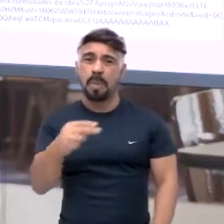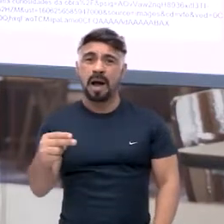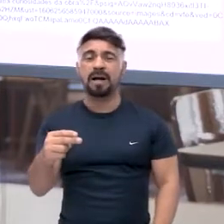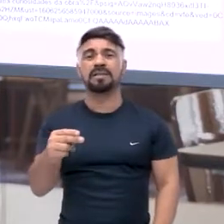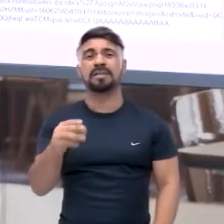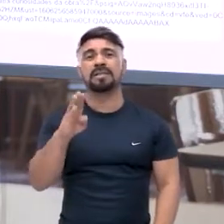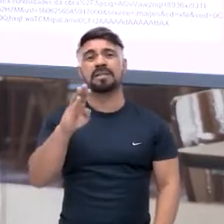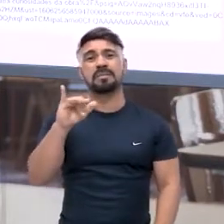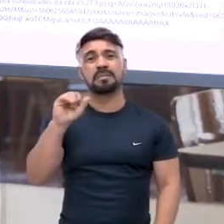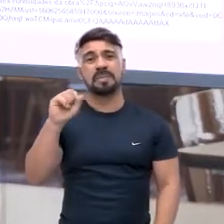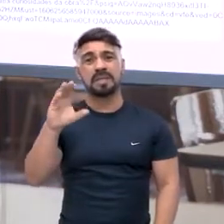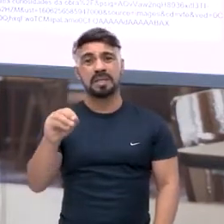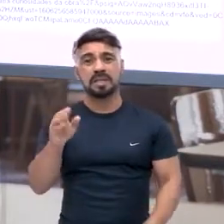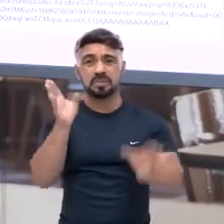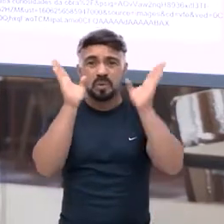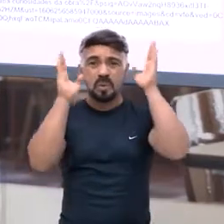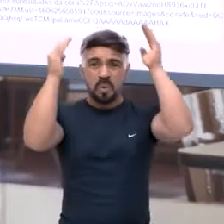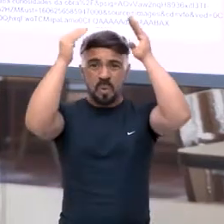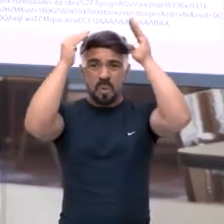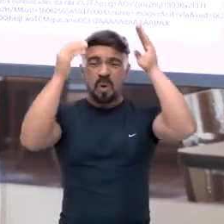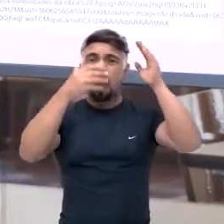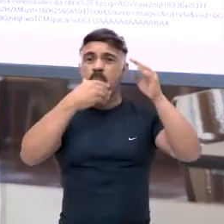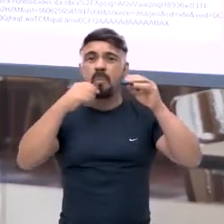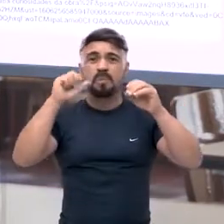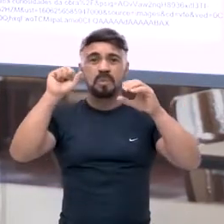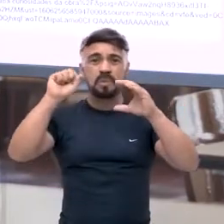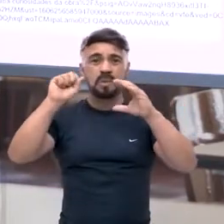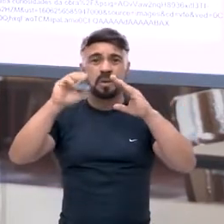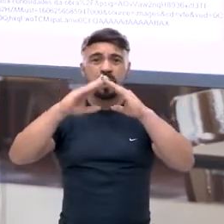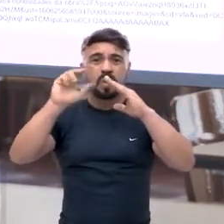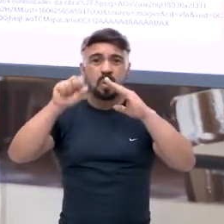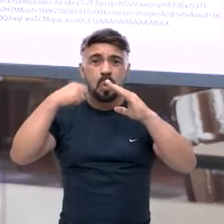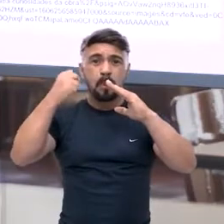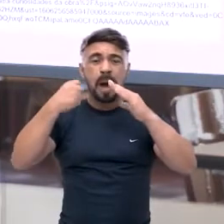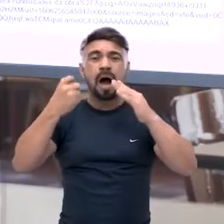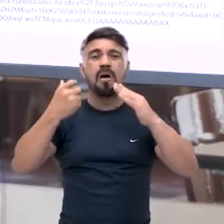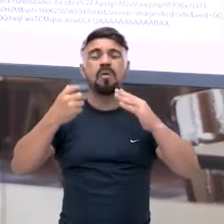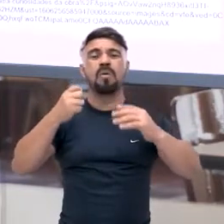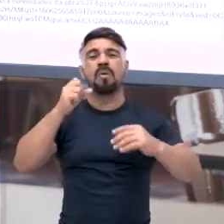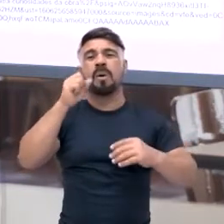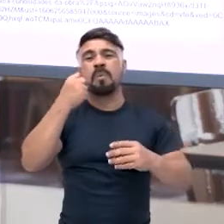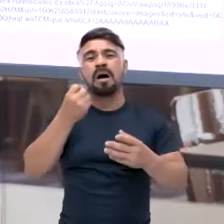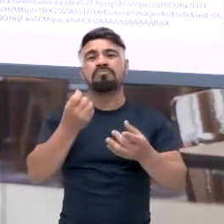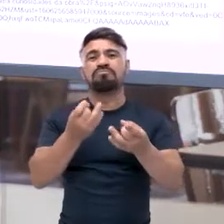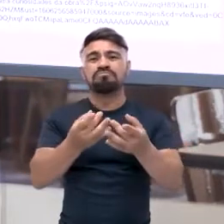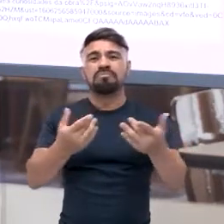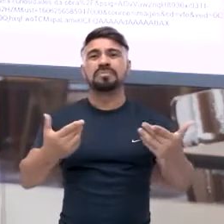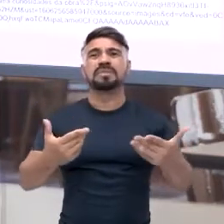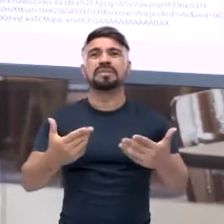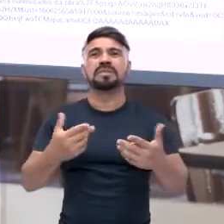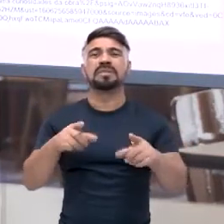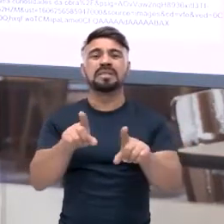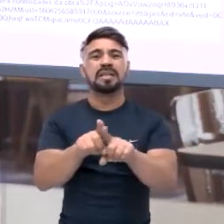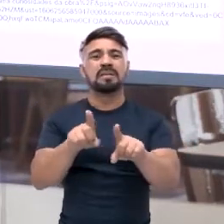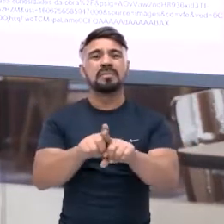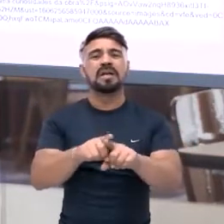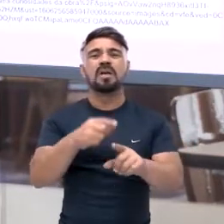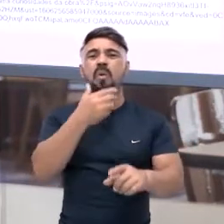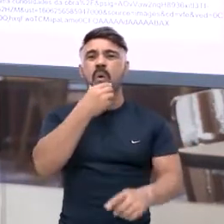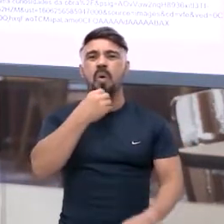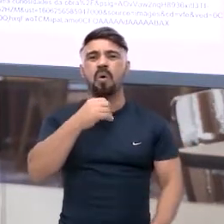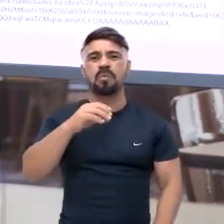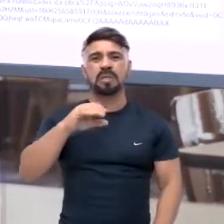nós temos o bispo, temos o padeiro e sua esposa e temos a figura